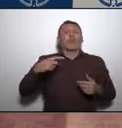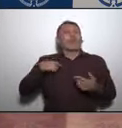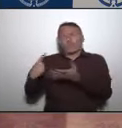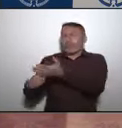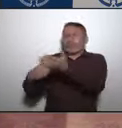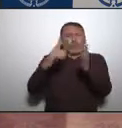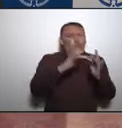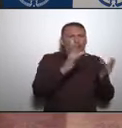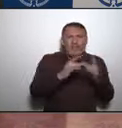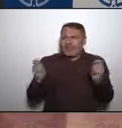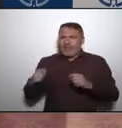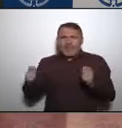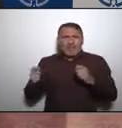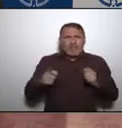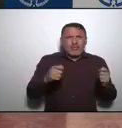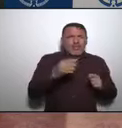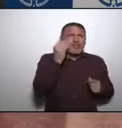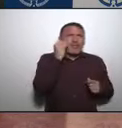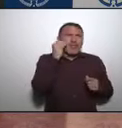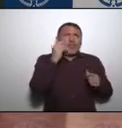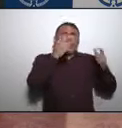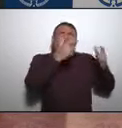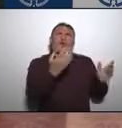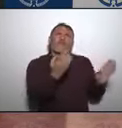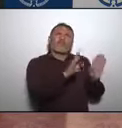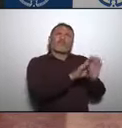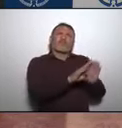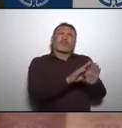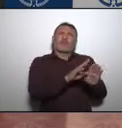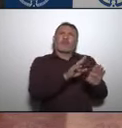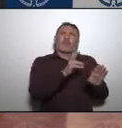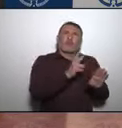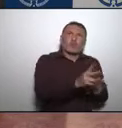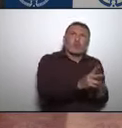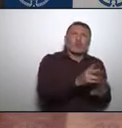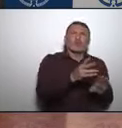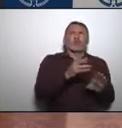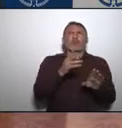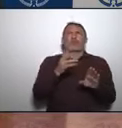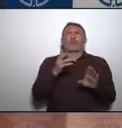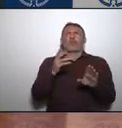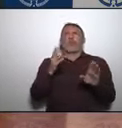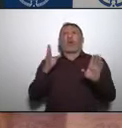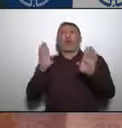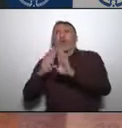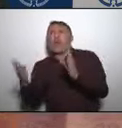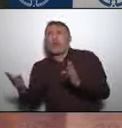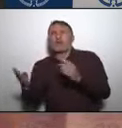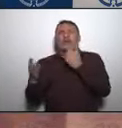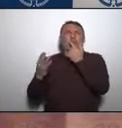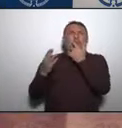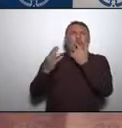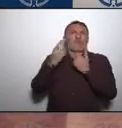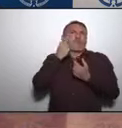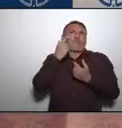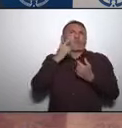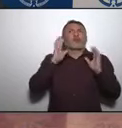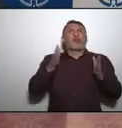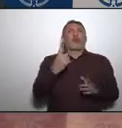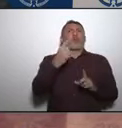voltar algumas atividades que estão fechadas, vai ficar fechadas, estarão fechadas até o sábado, um mês praticamente